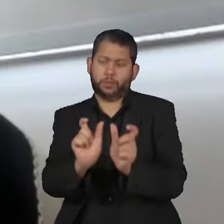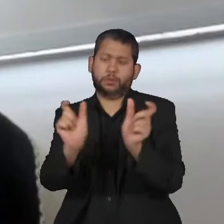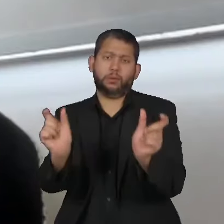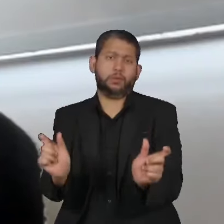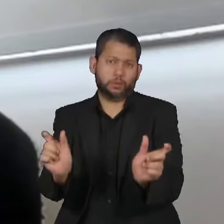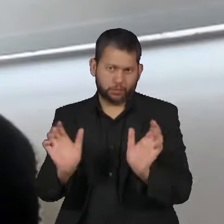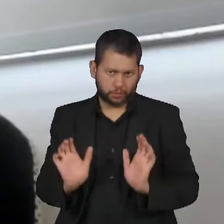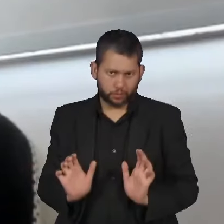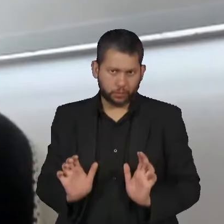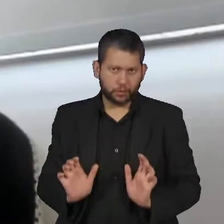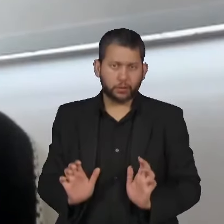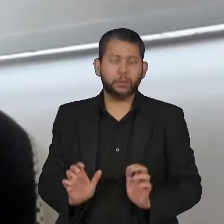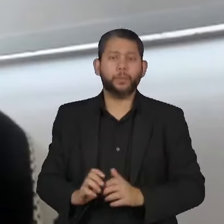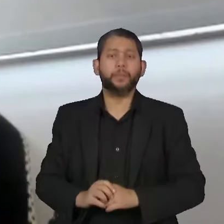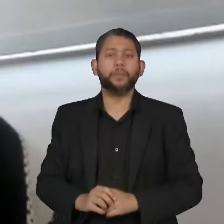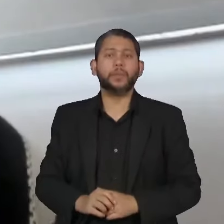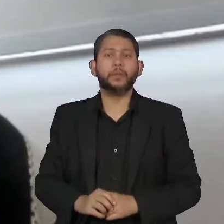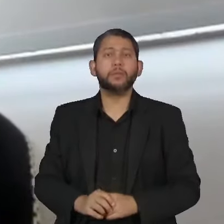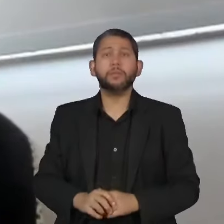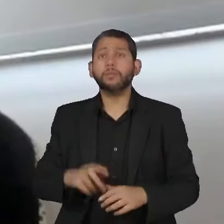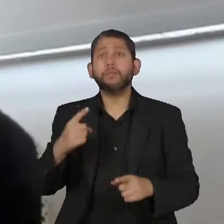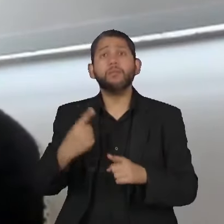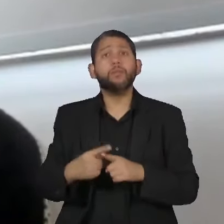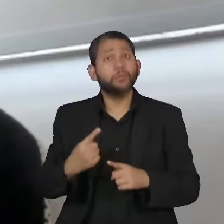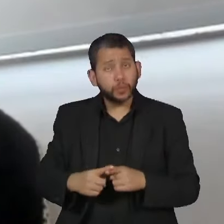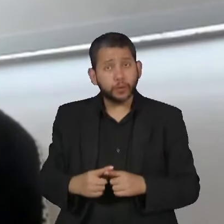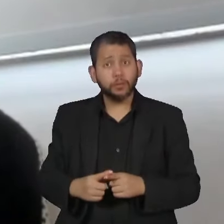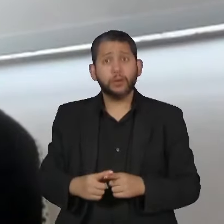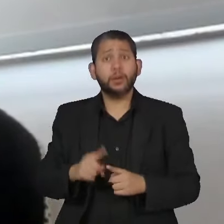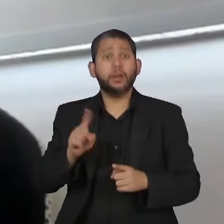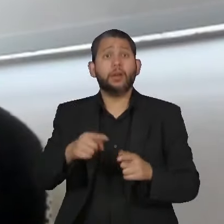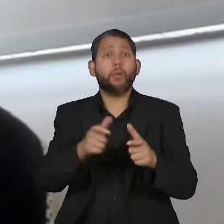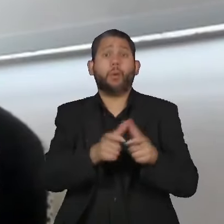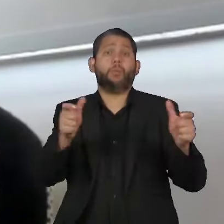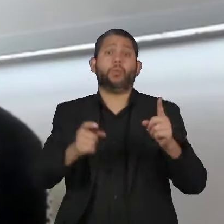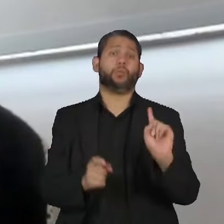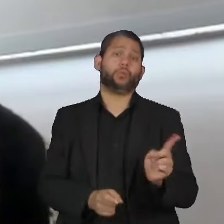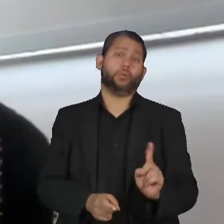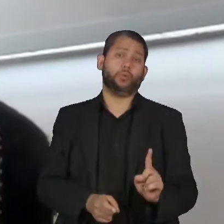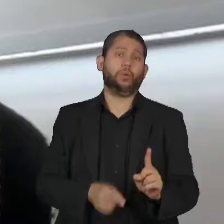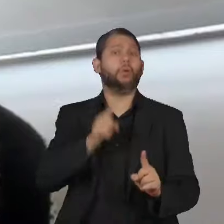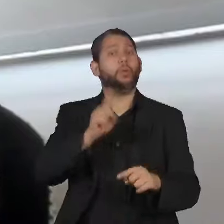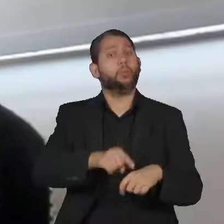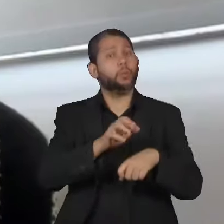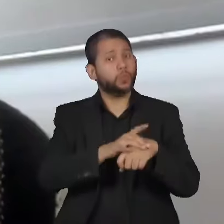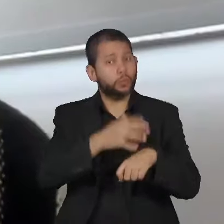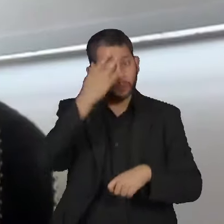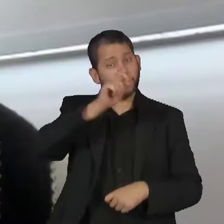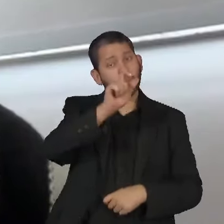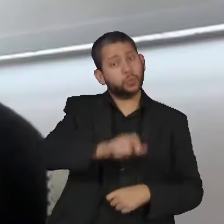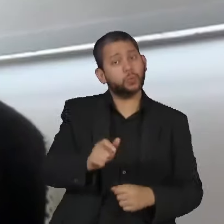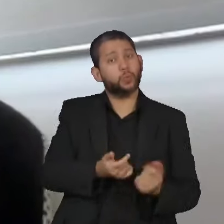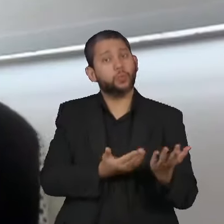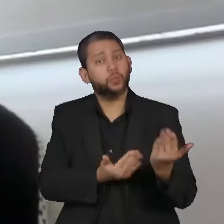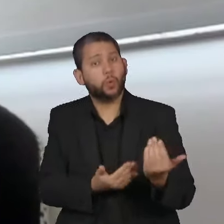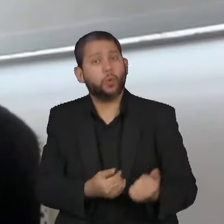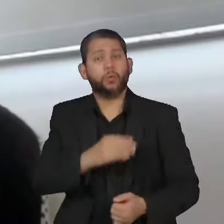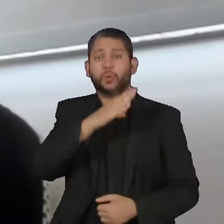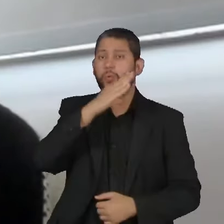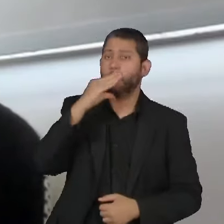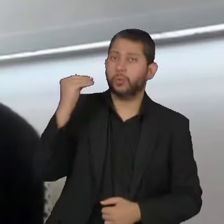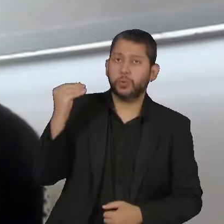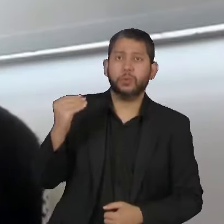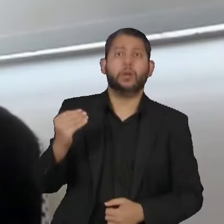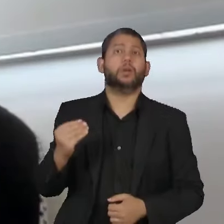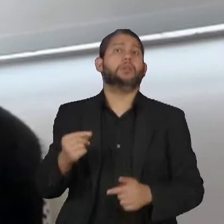primeiro, a descrição dessa doença. O linfoma de Hodgkin, ele não aumentou a incidência, ele é uma doença de pessoas jovens, de adolescentes, né? A neoplasia